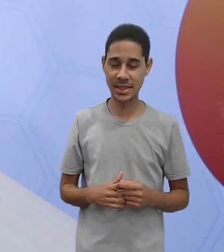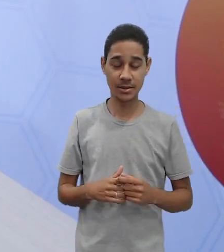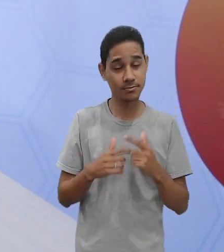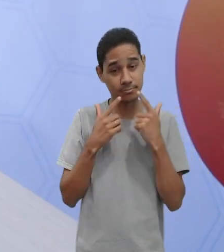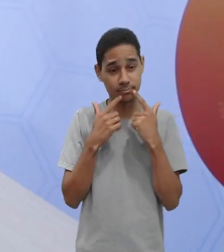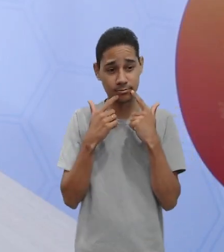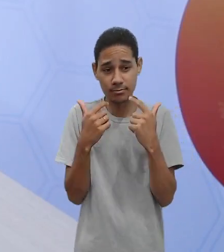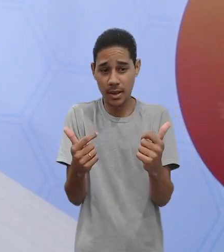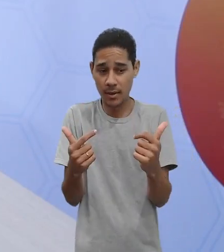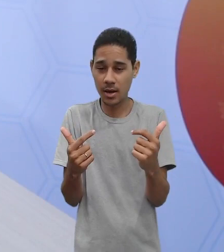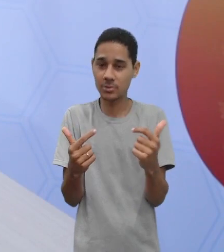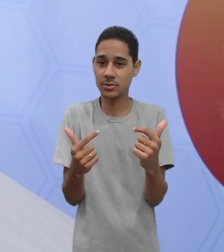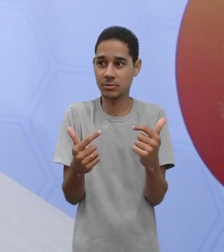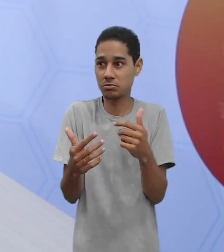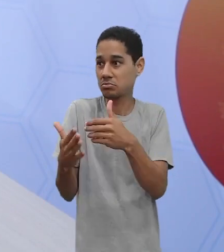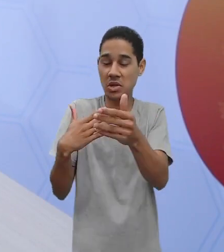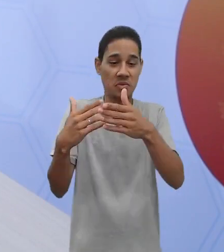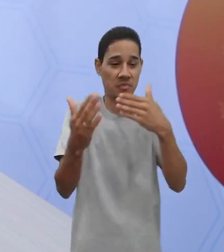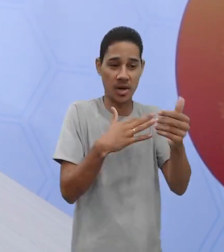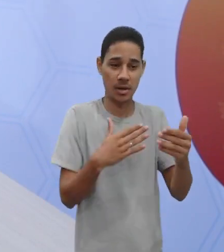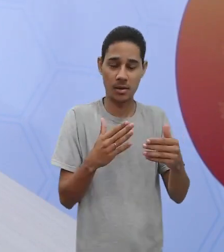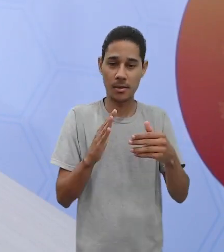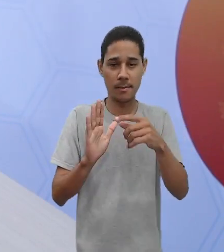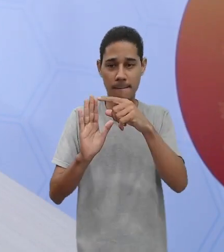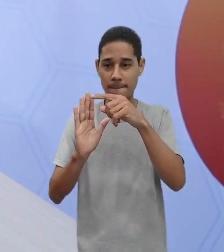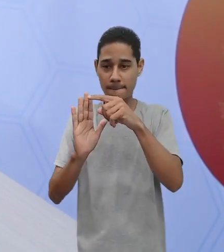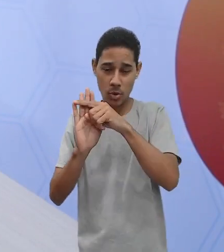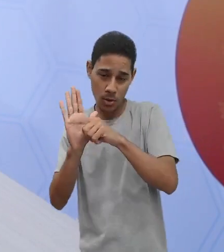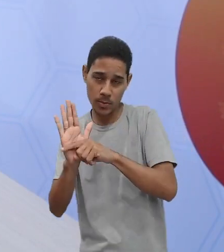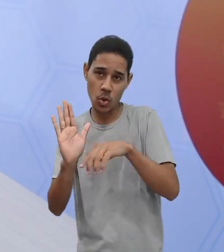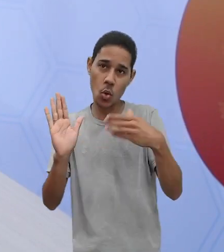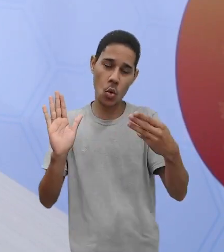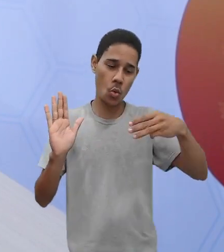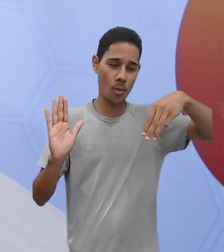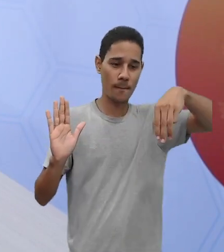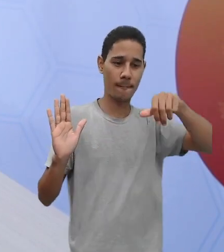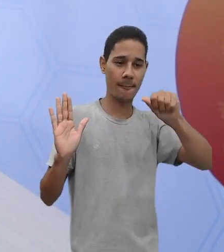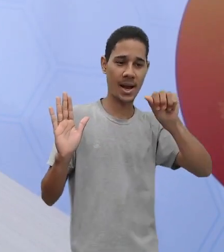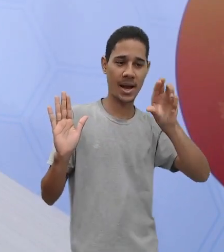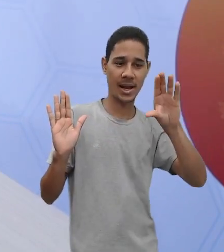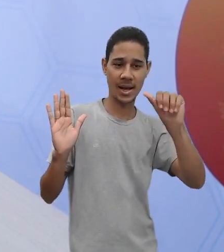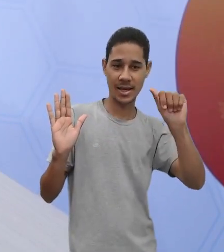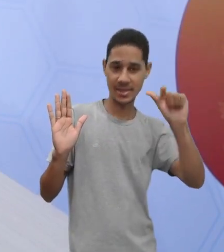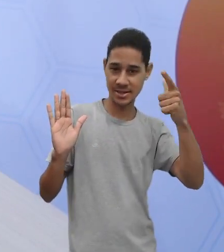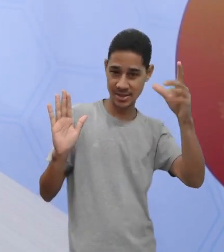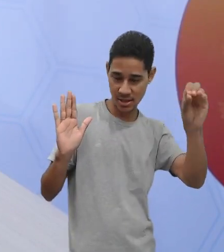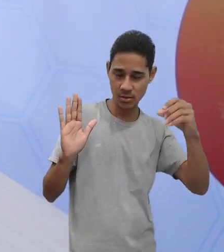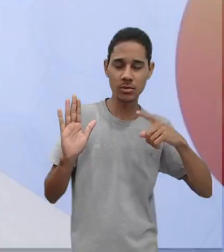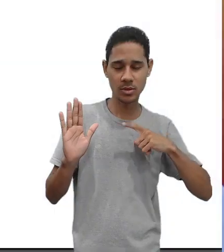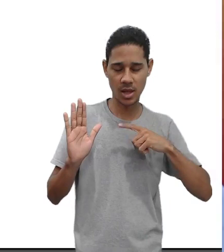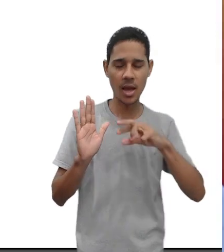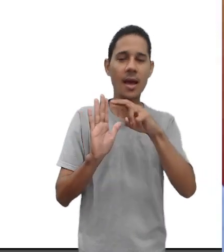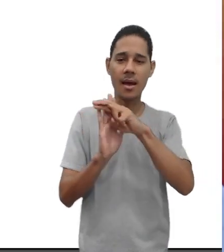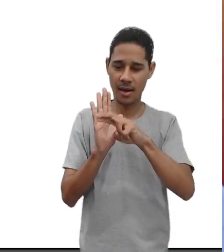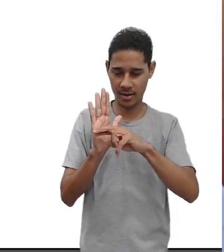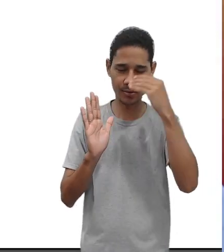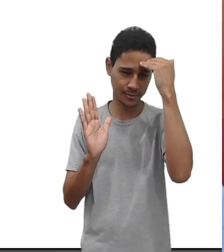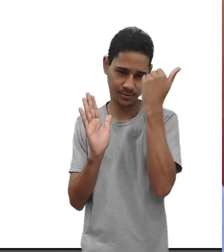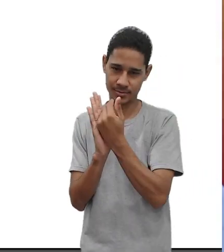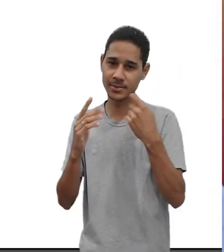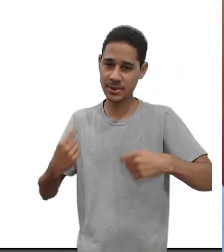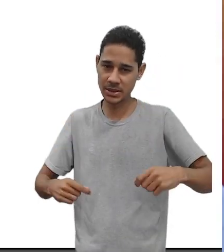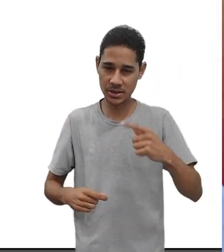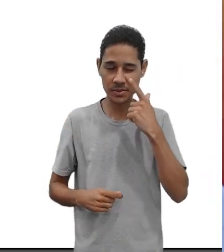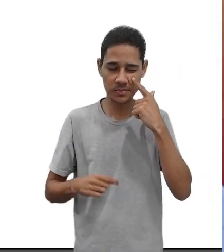linguagem, independente de ser de programação ou de marcação, a gente precisa respeitar algumas regras. Acompanhe comigo na